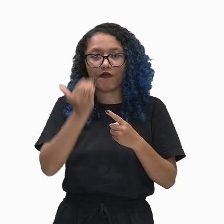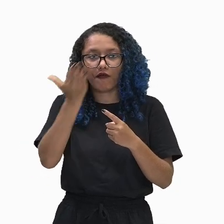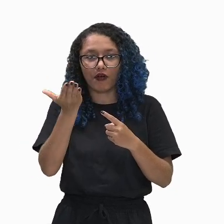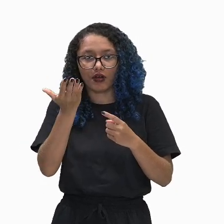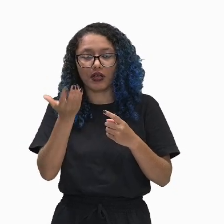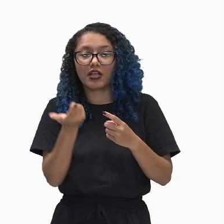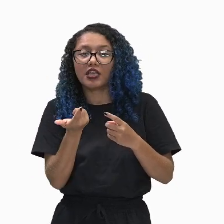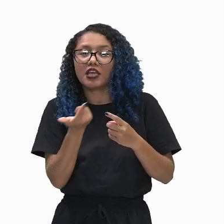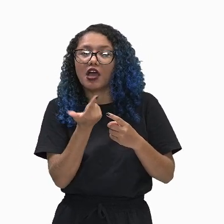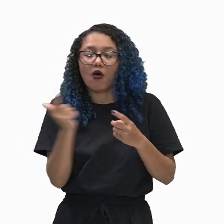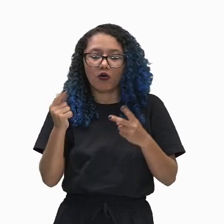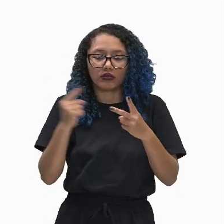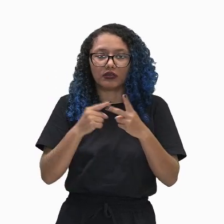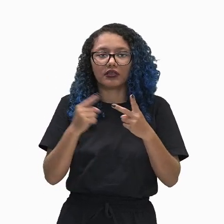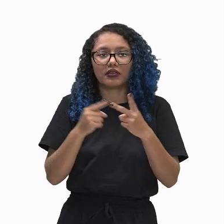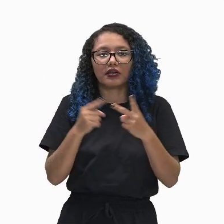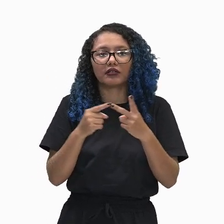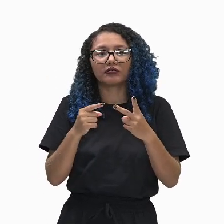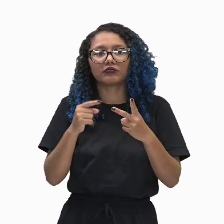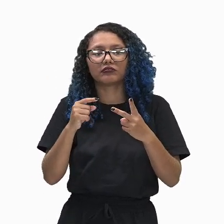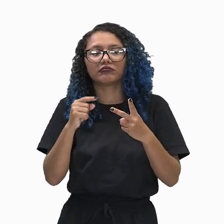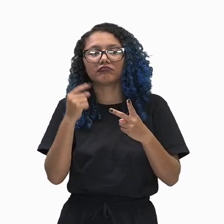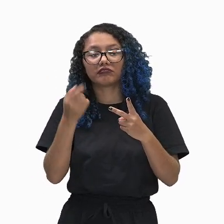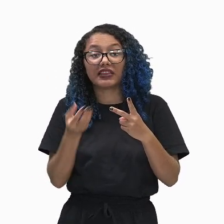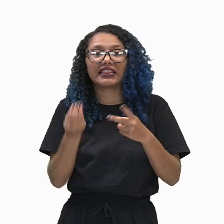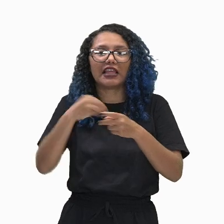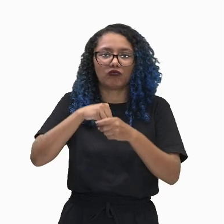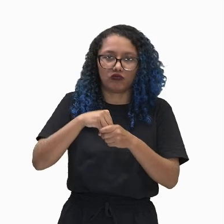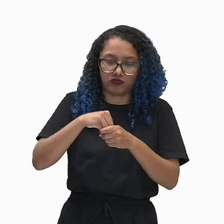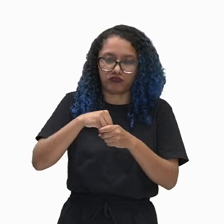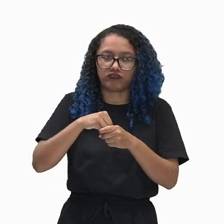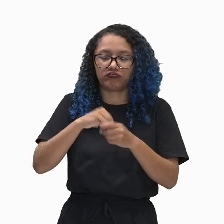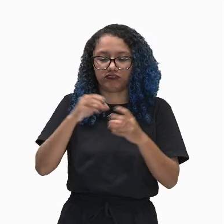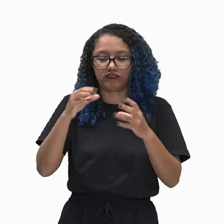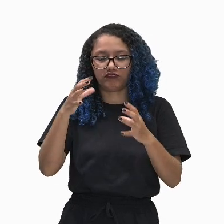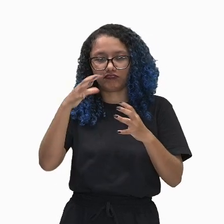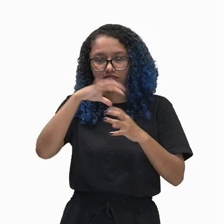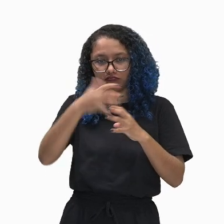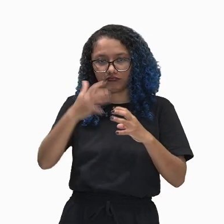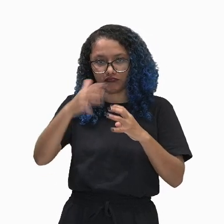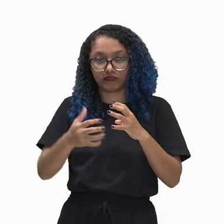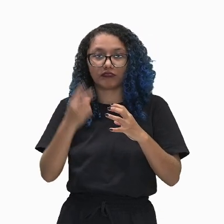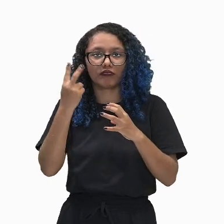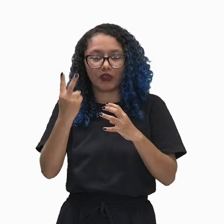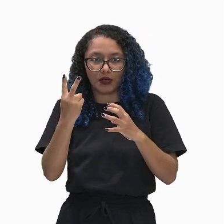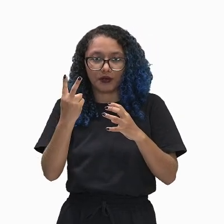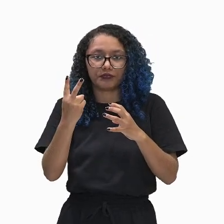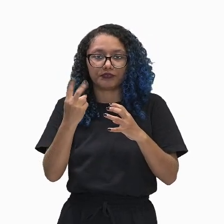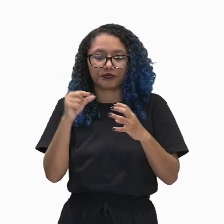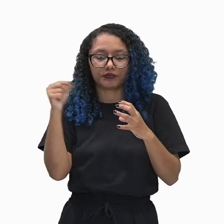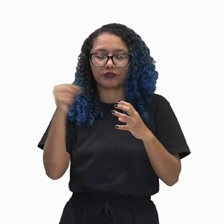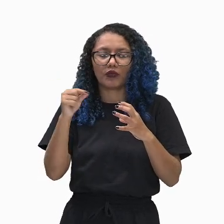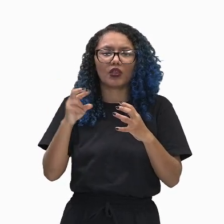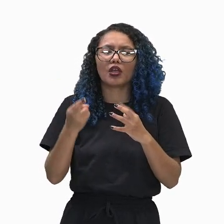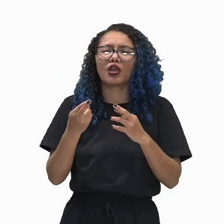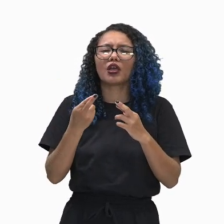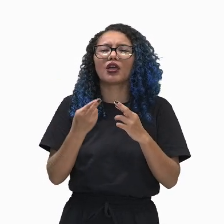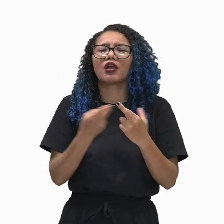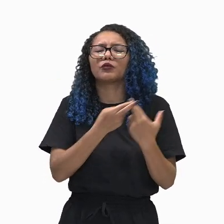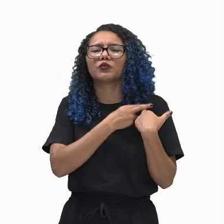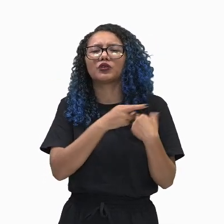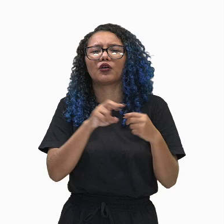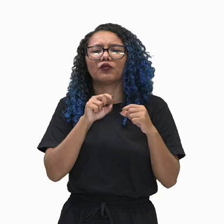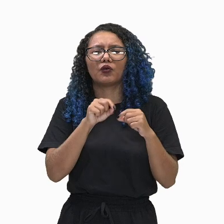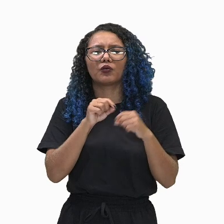cicincio-trofoblasto, que se forma internamente. Essa estrutura é responsável pela invasão do